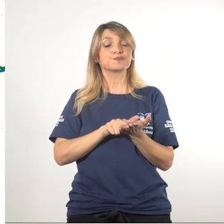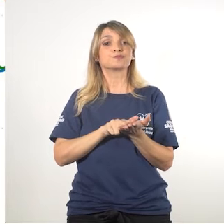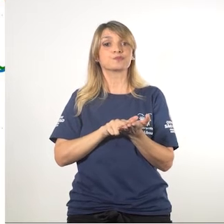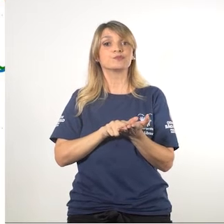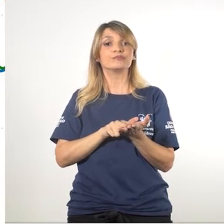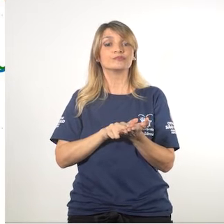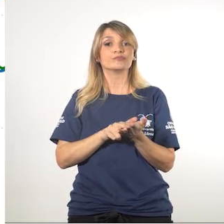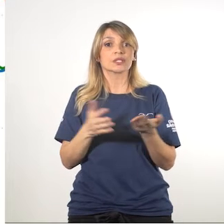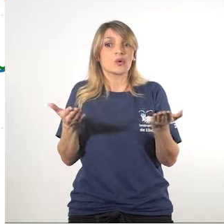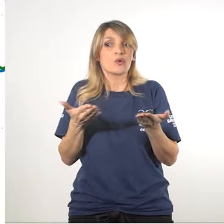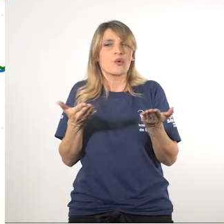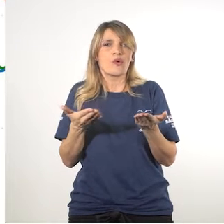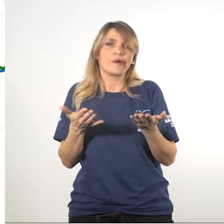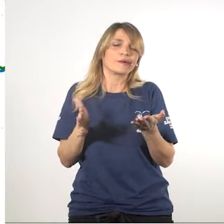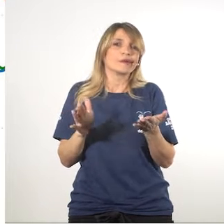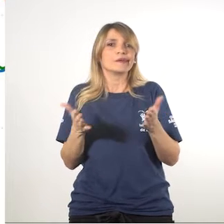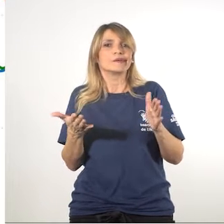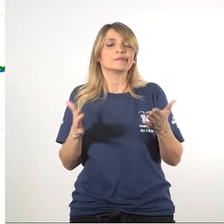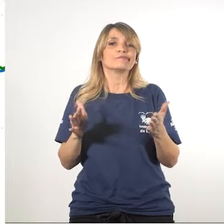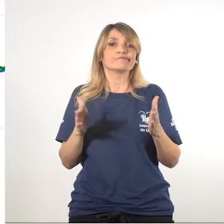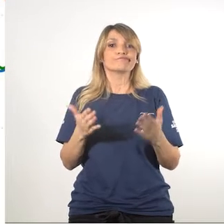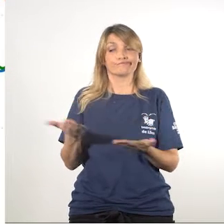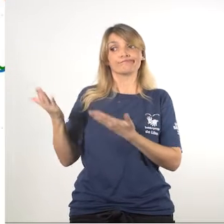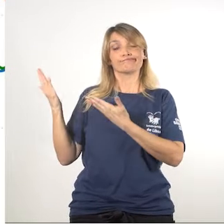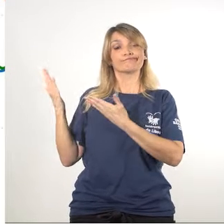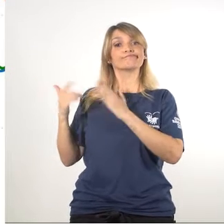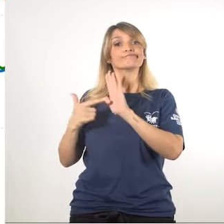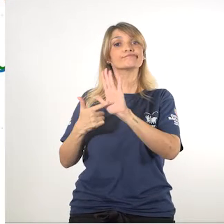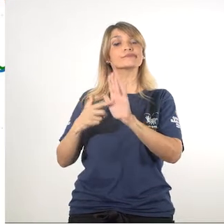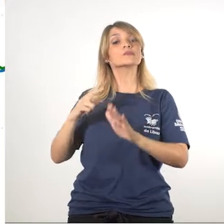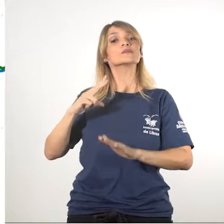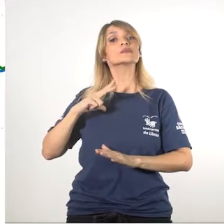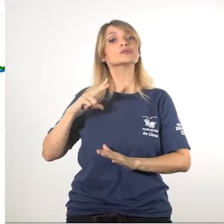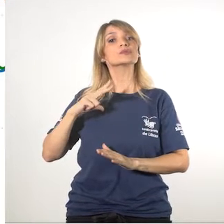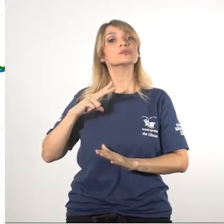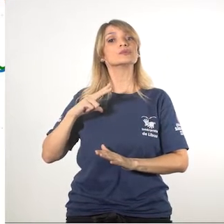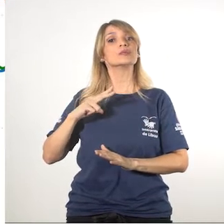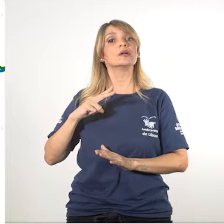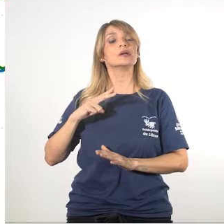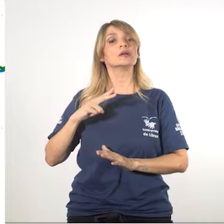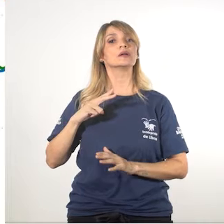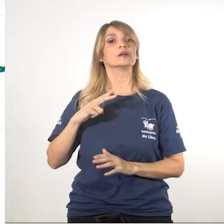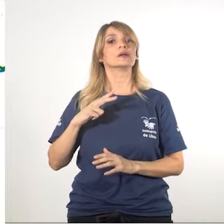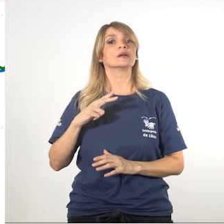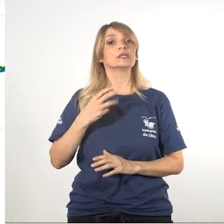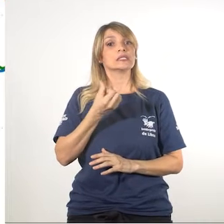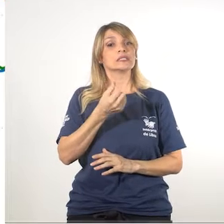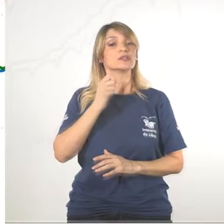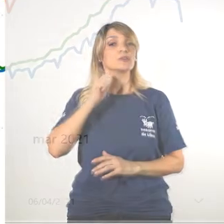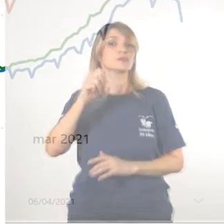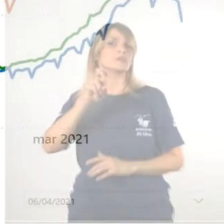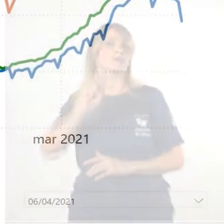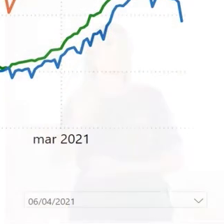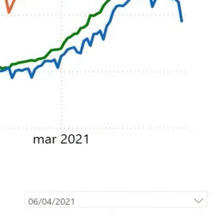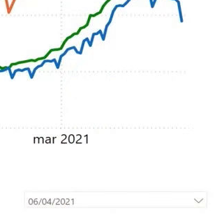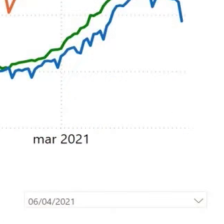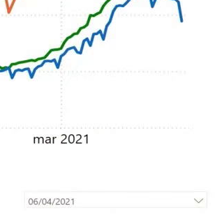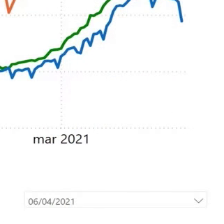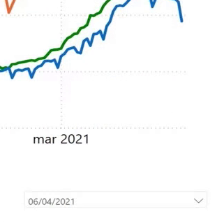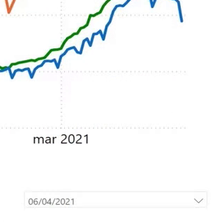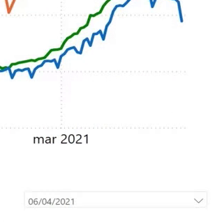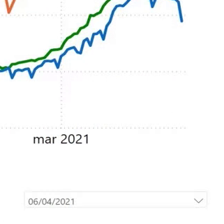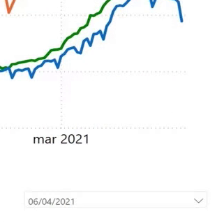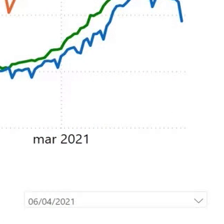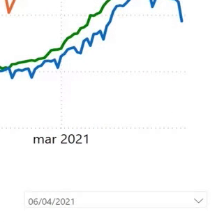então, está agora aí colocada, né? Privado, em 6/4, 5.402, estadual,